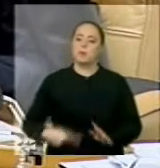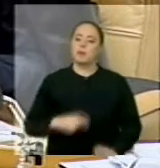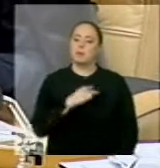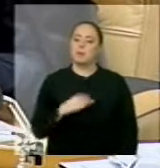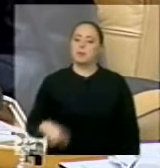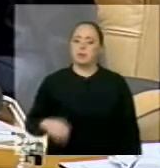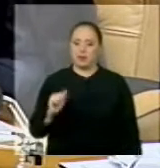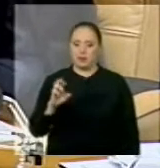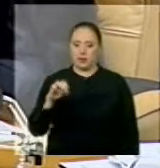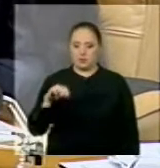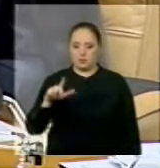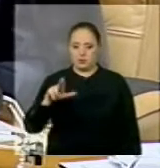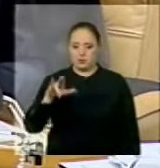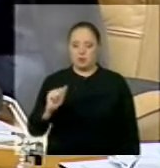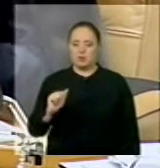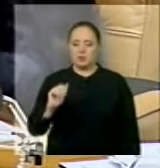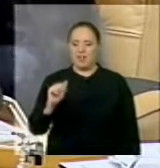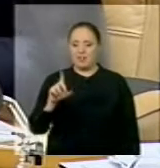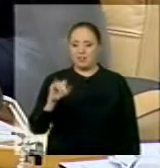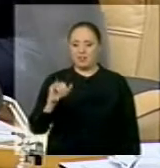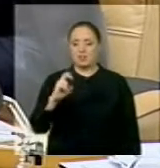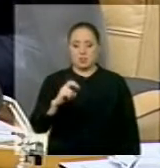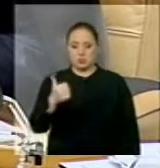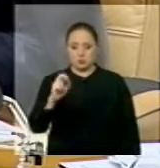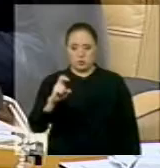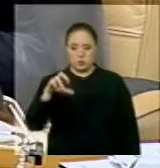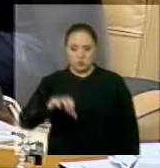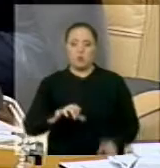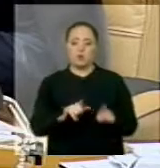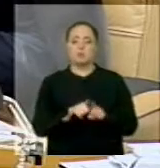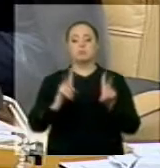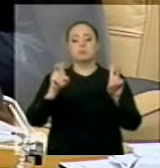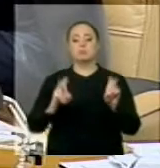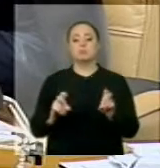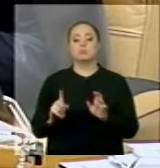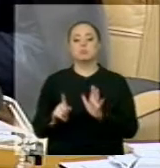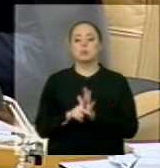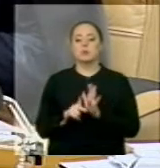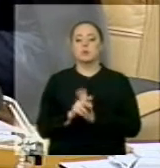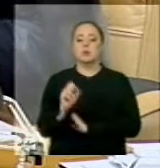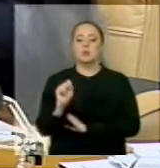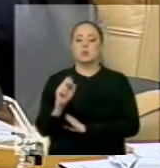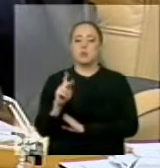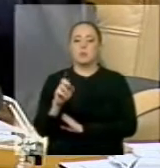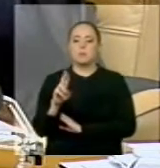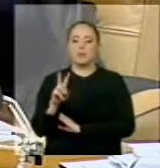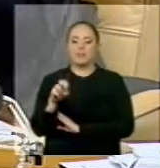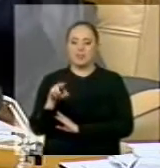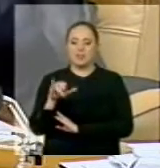Lúcia, na ADI 5159, que também trata de superveniência legislativa.